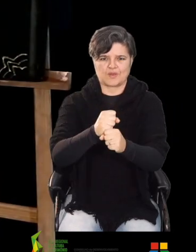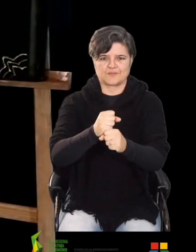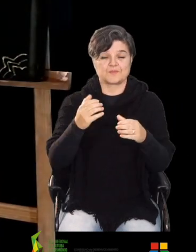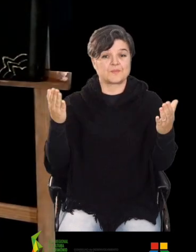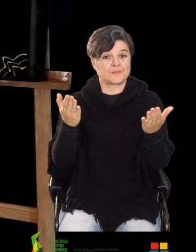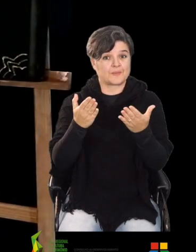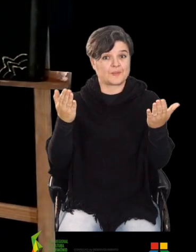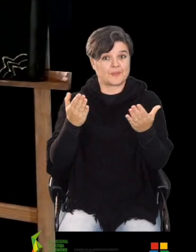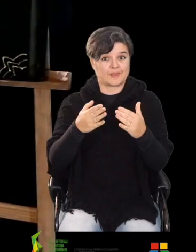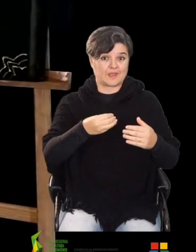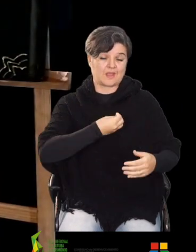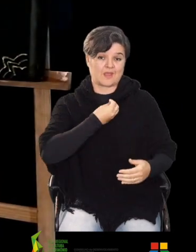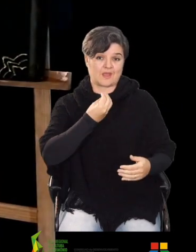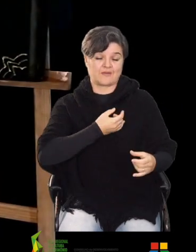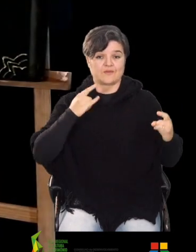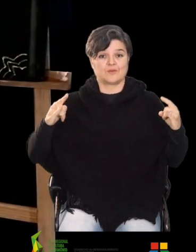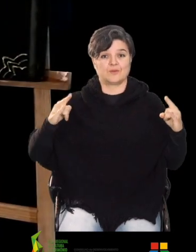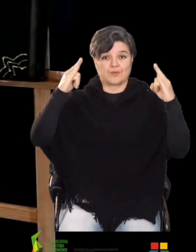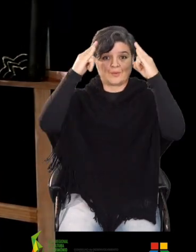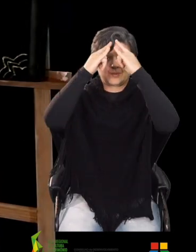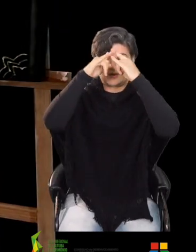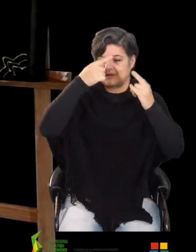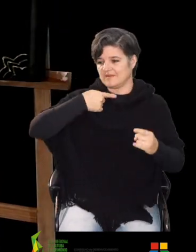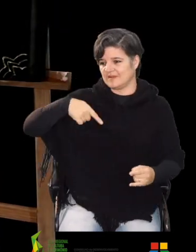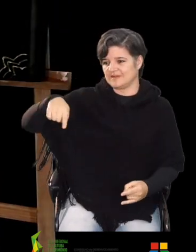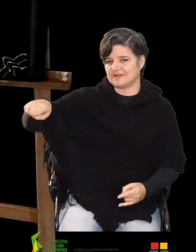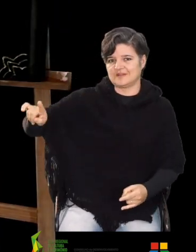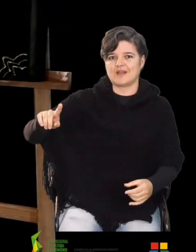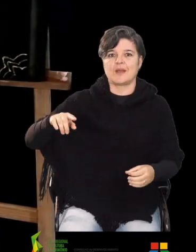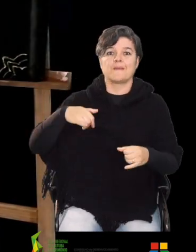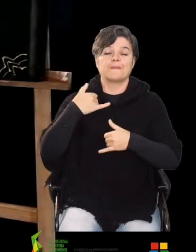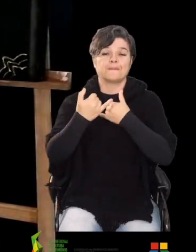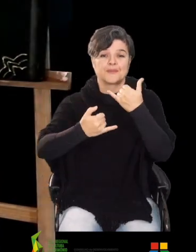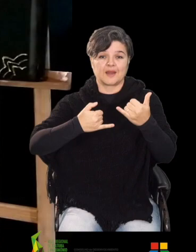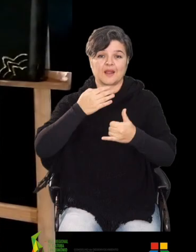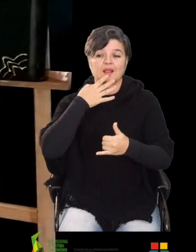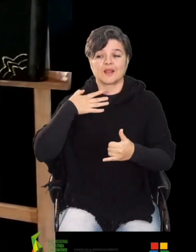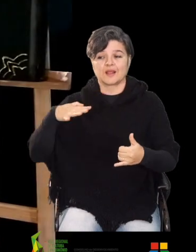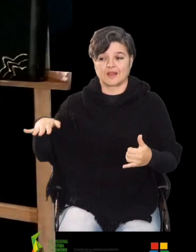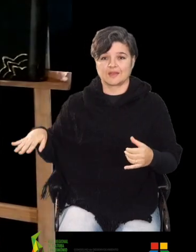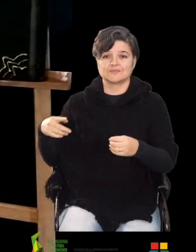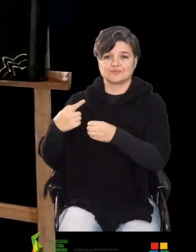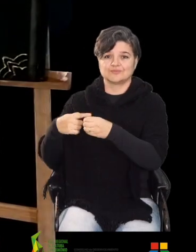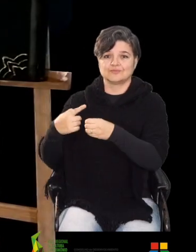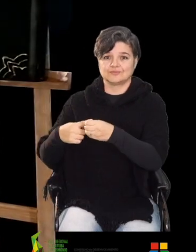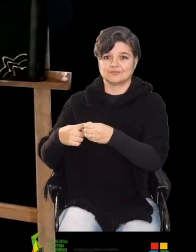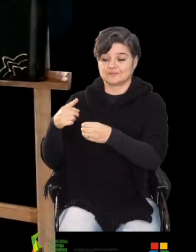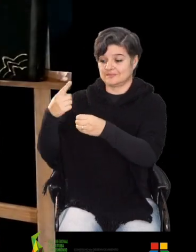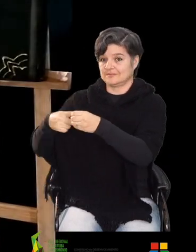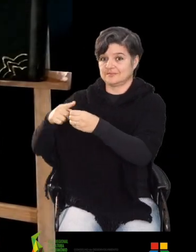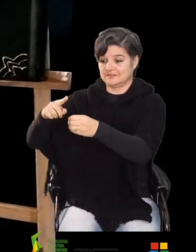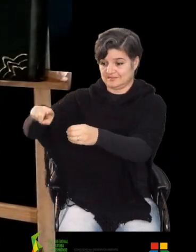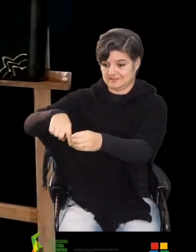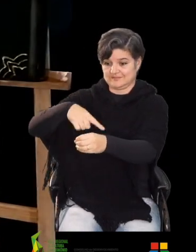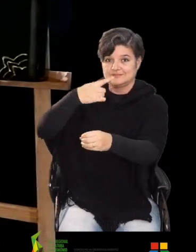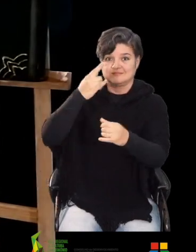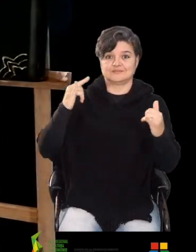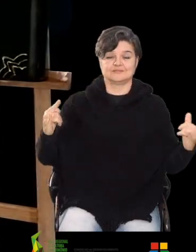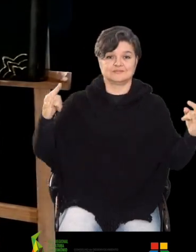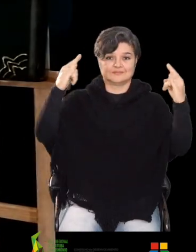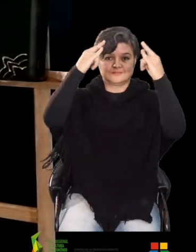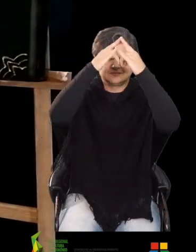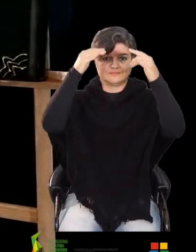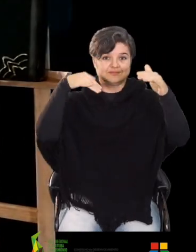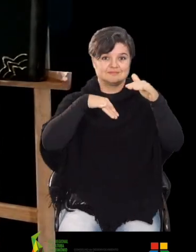nunca e pode ser para a brincar quem mora na aldeia pode ir no castelo